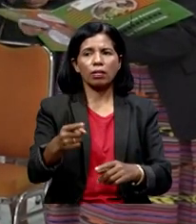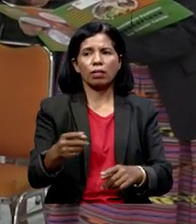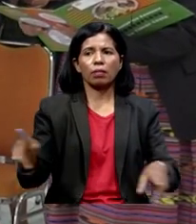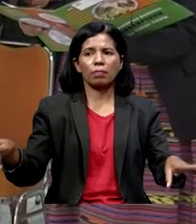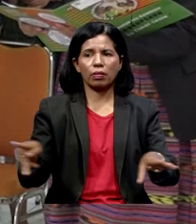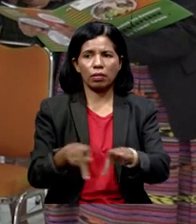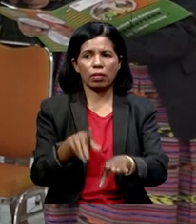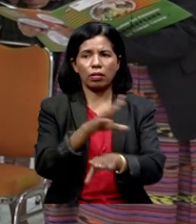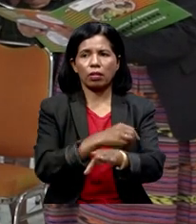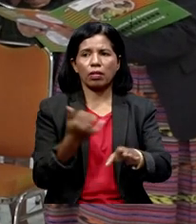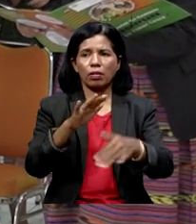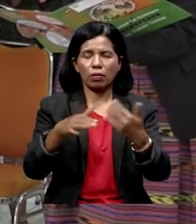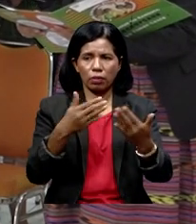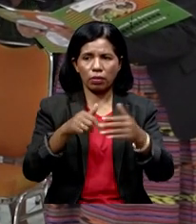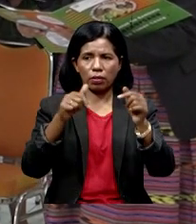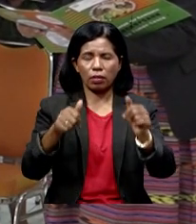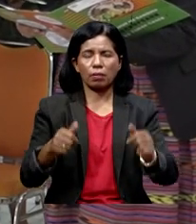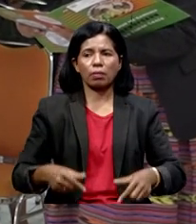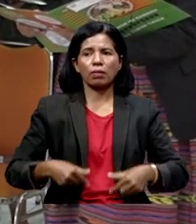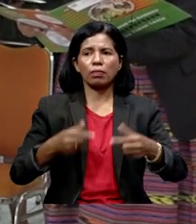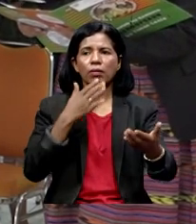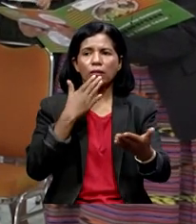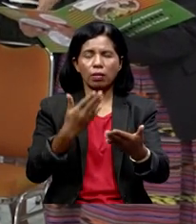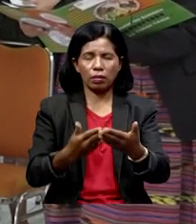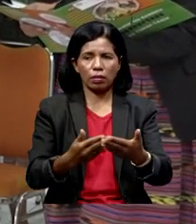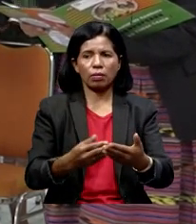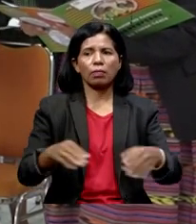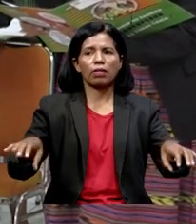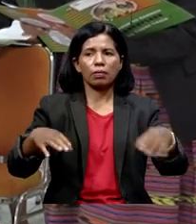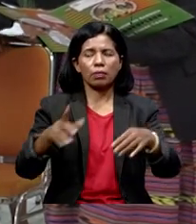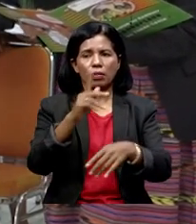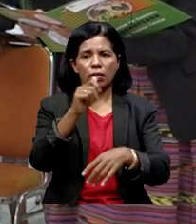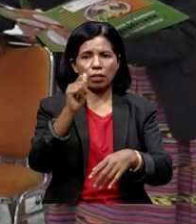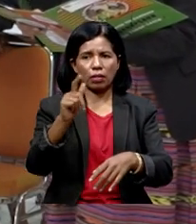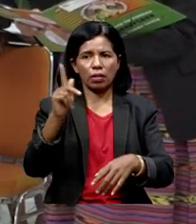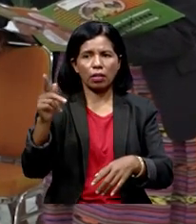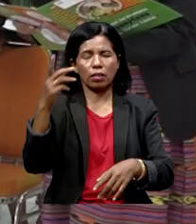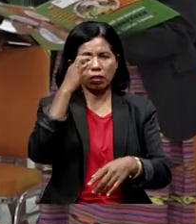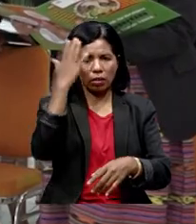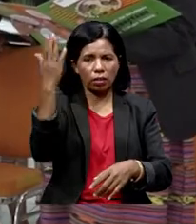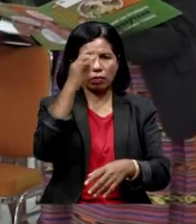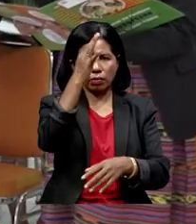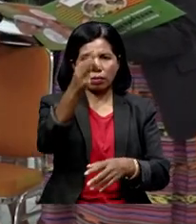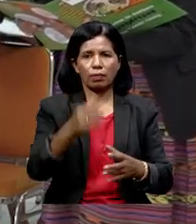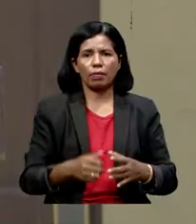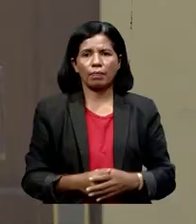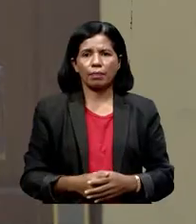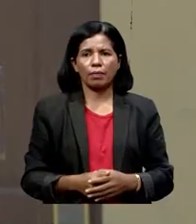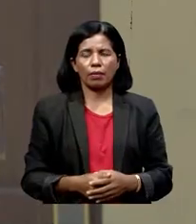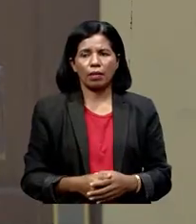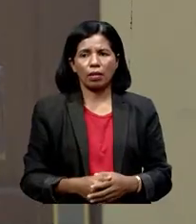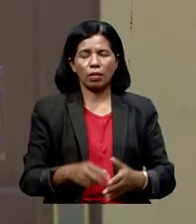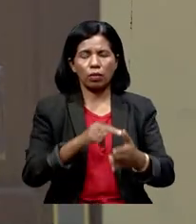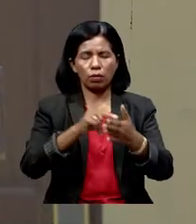presença em Pousado Sirané, bele exerce de acreditar prestação de serviço CACNIAN e ao futuro. Muito número na mesma que a